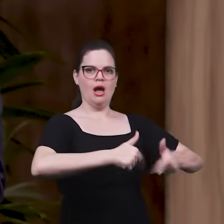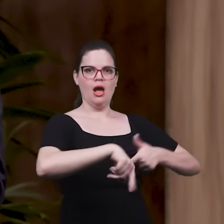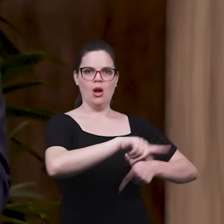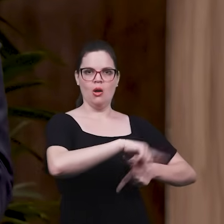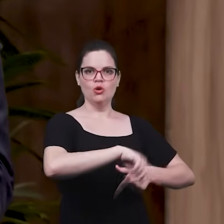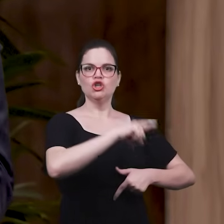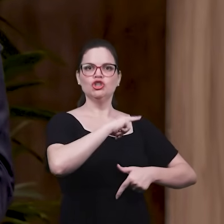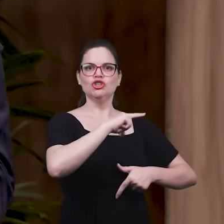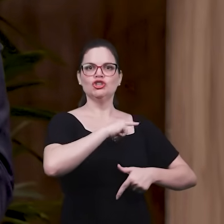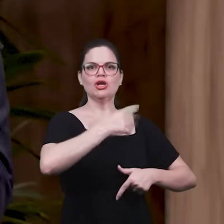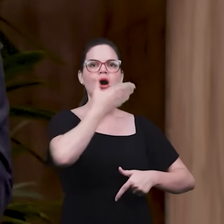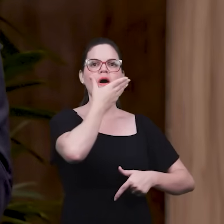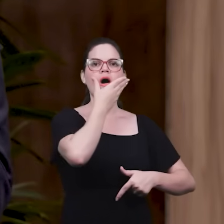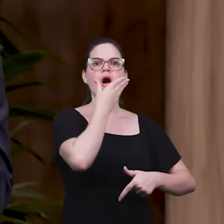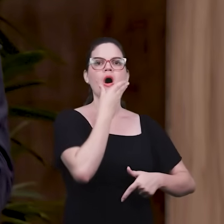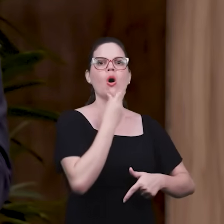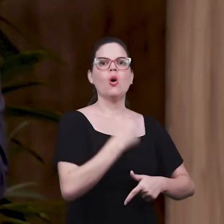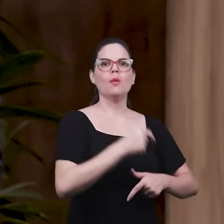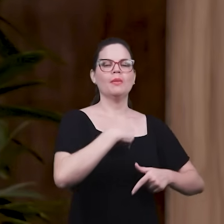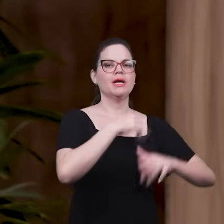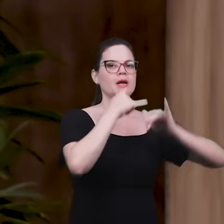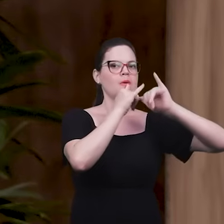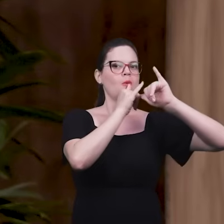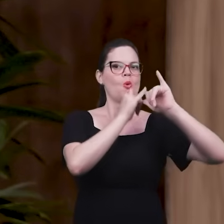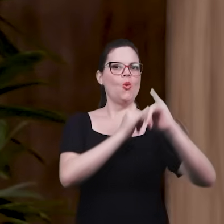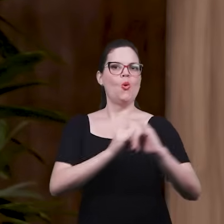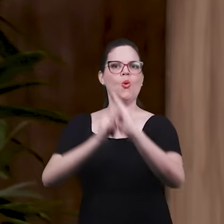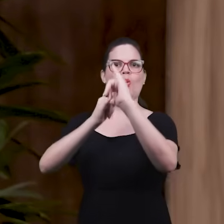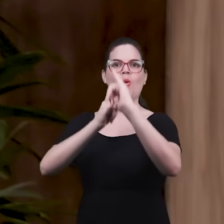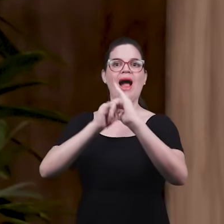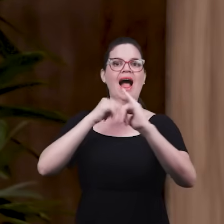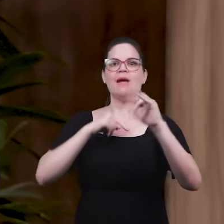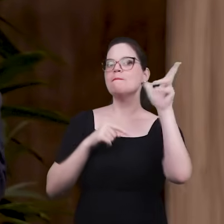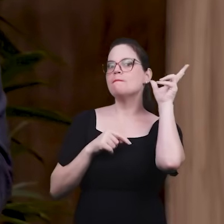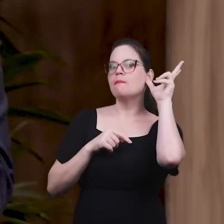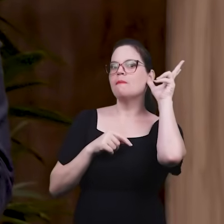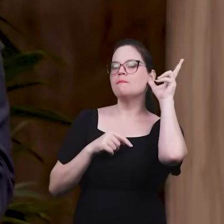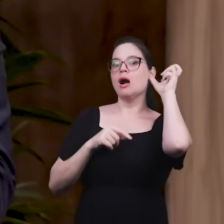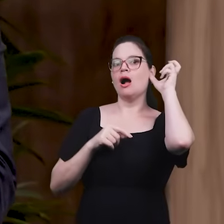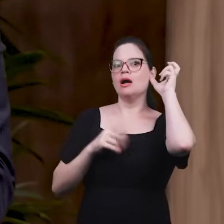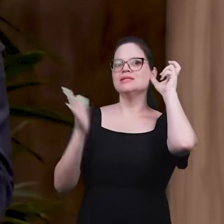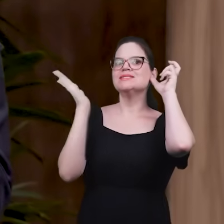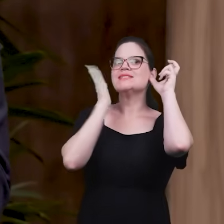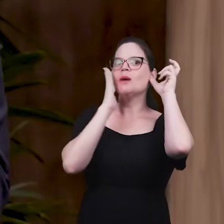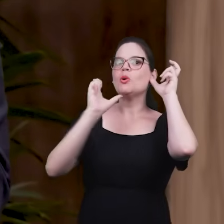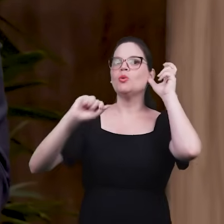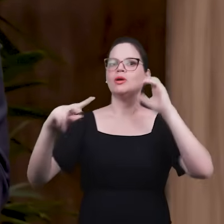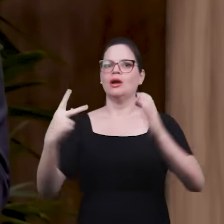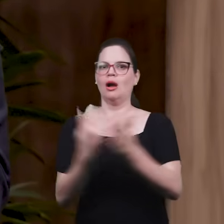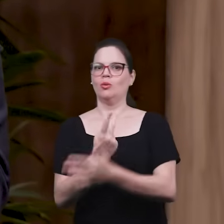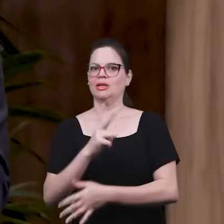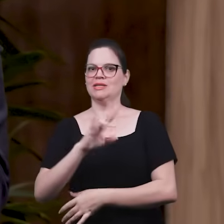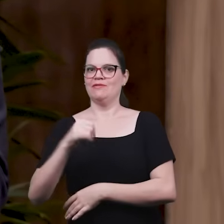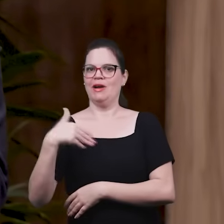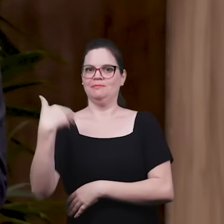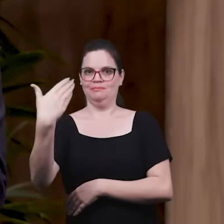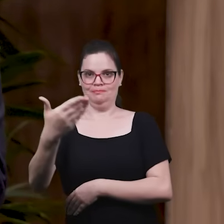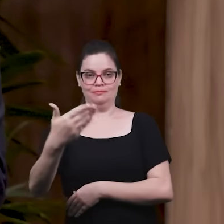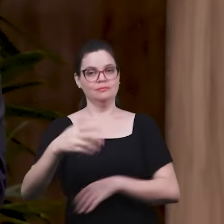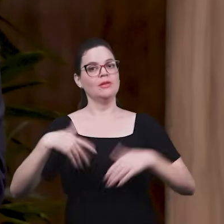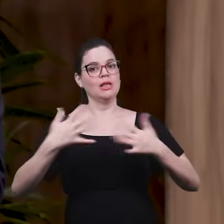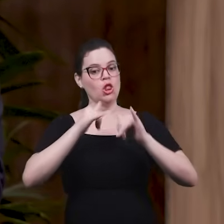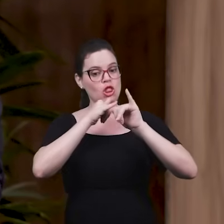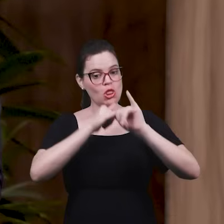som das trombetas. Então, trombeta é um anúncio, é um sinal. Festas porque o povo de Deus